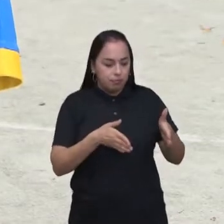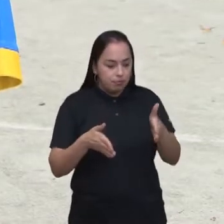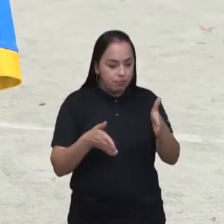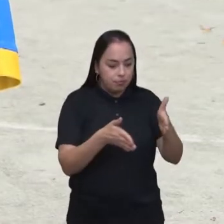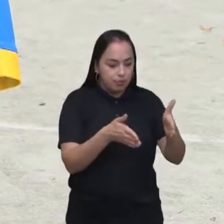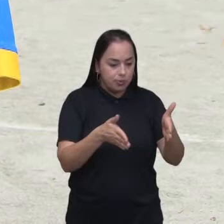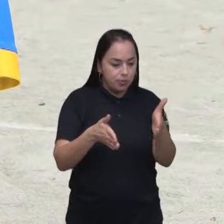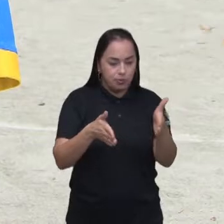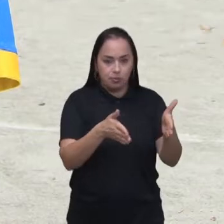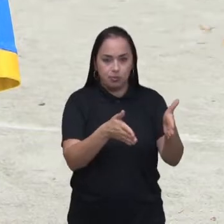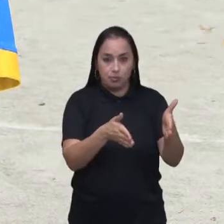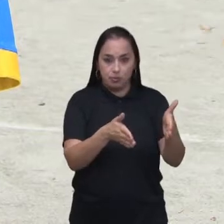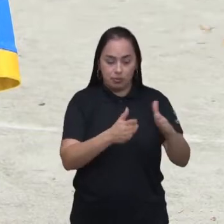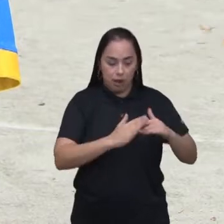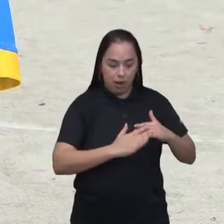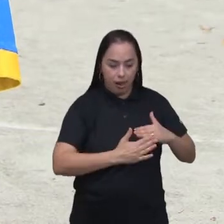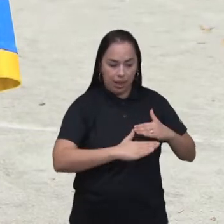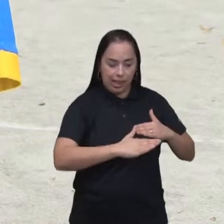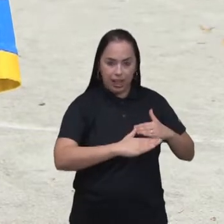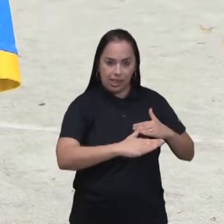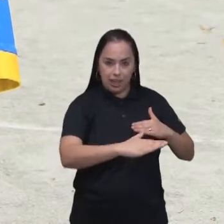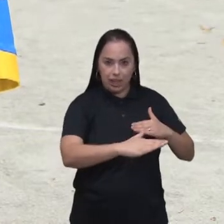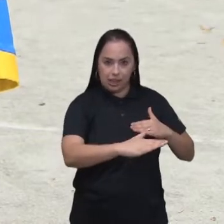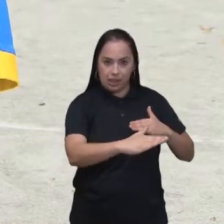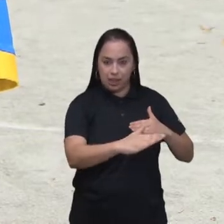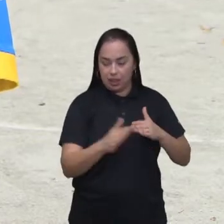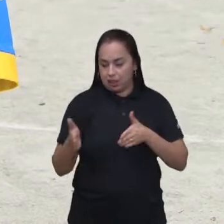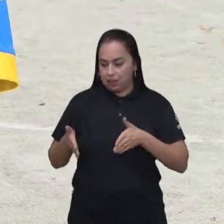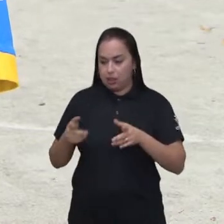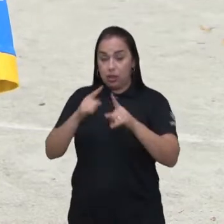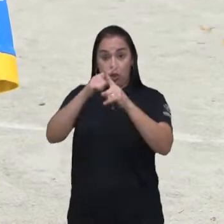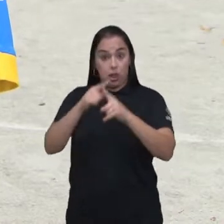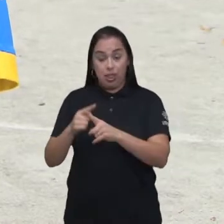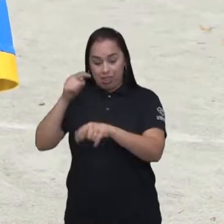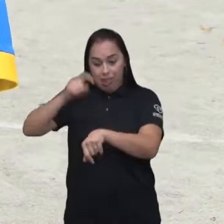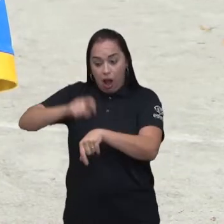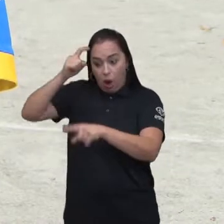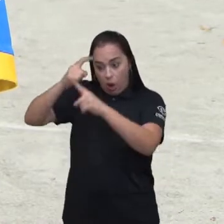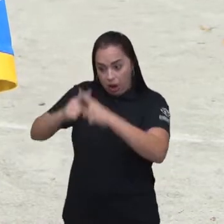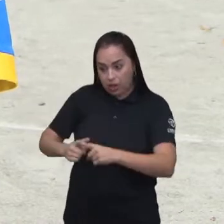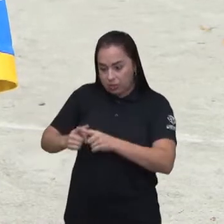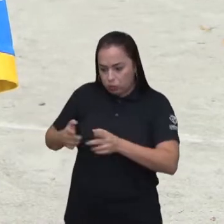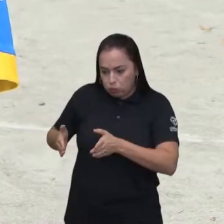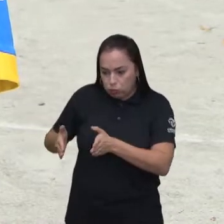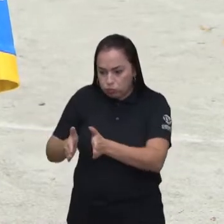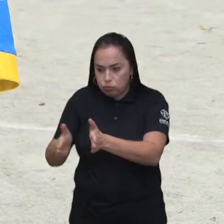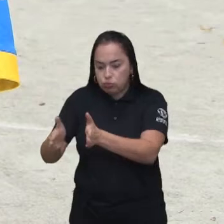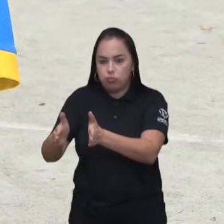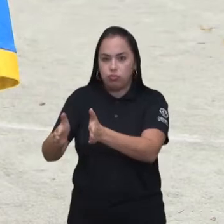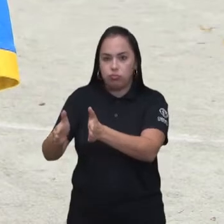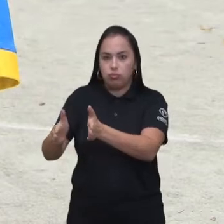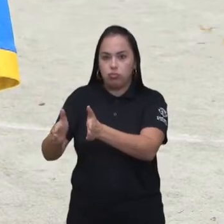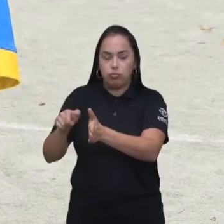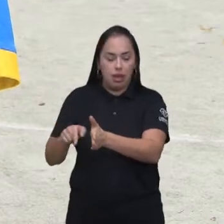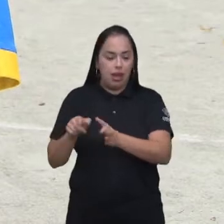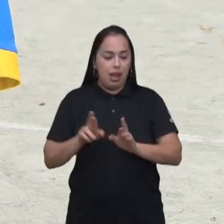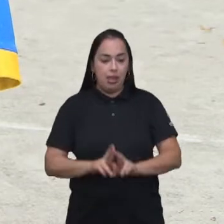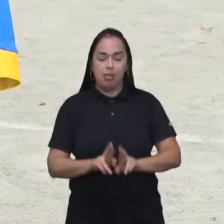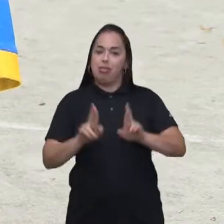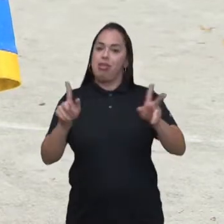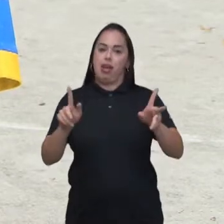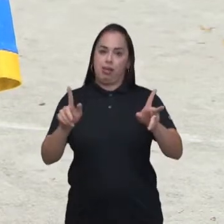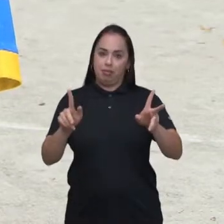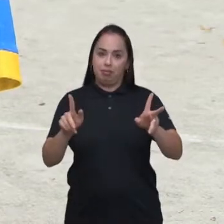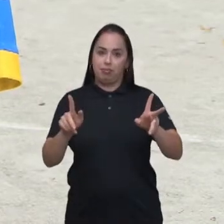uma pizza que não é o que a gente vai competir mesmo aqui é um a pista de carvão chega na na